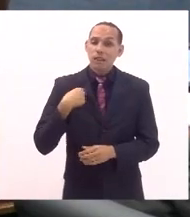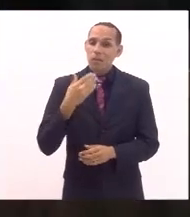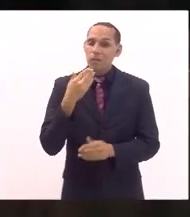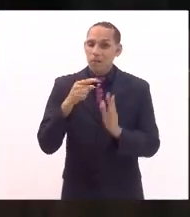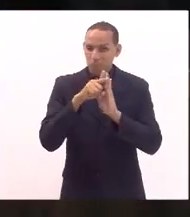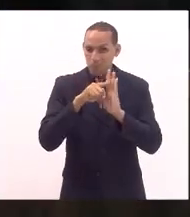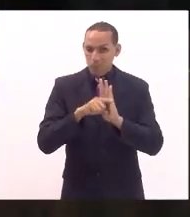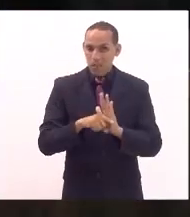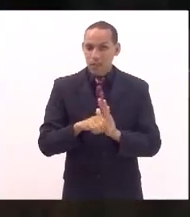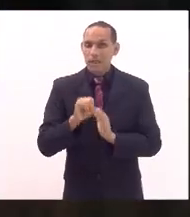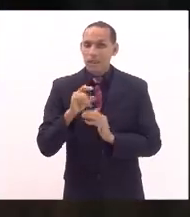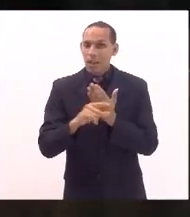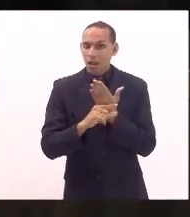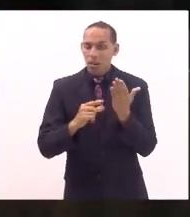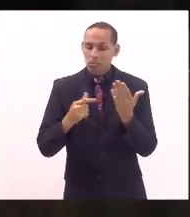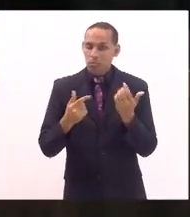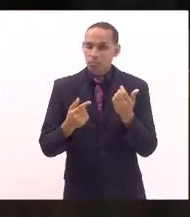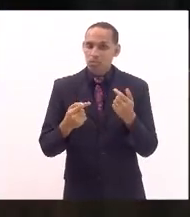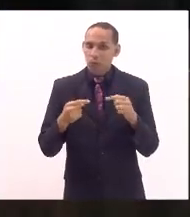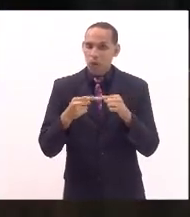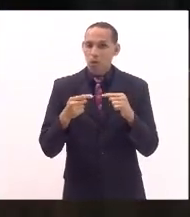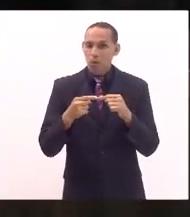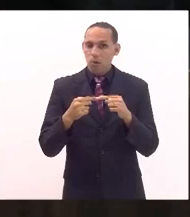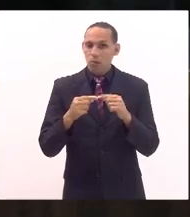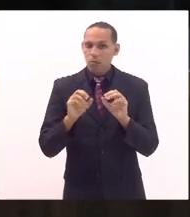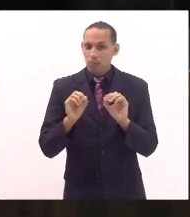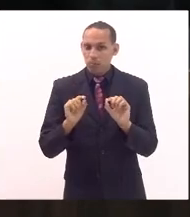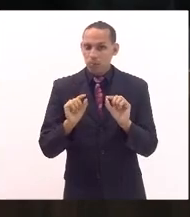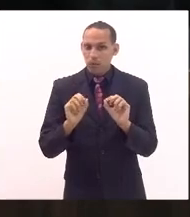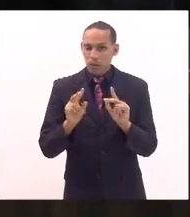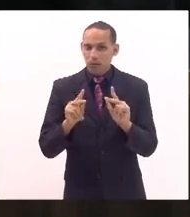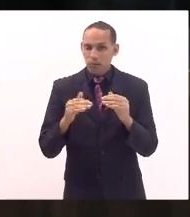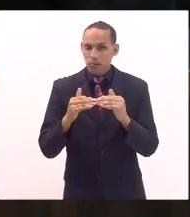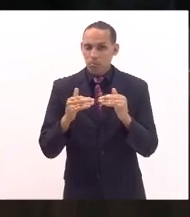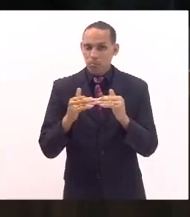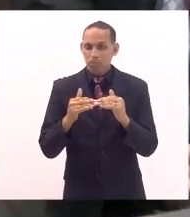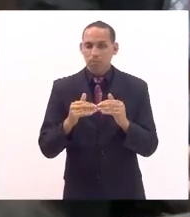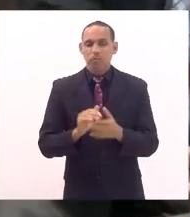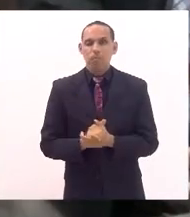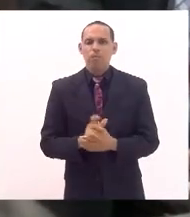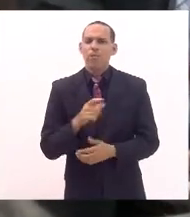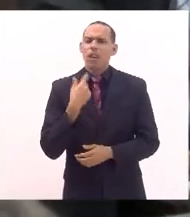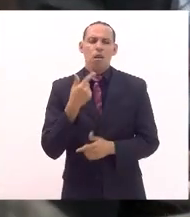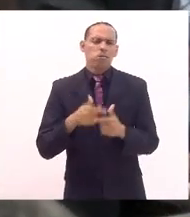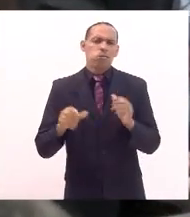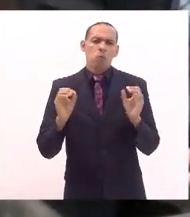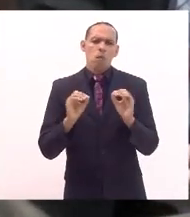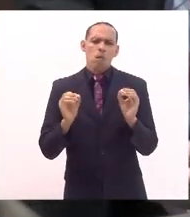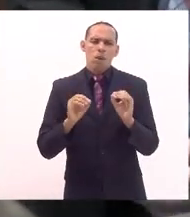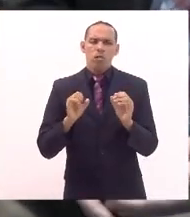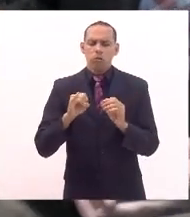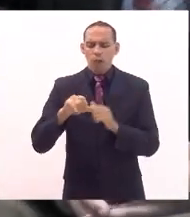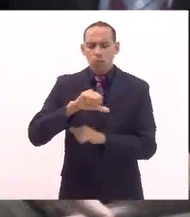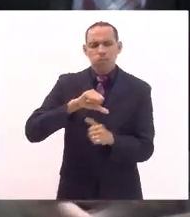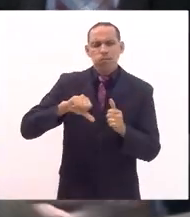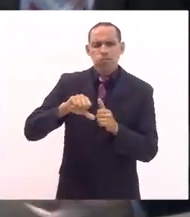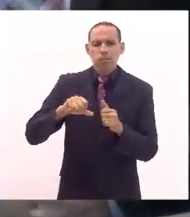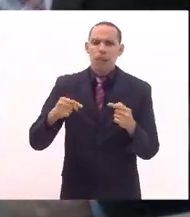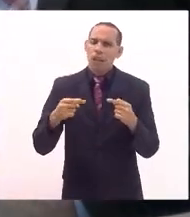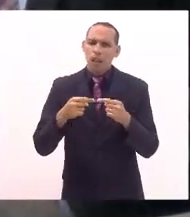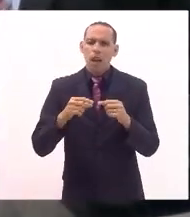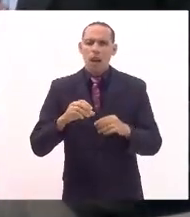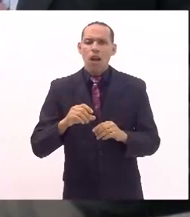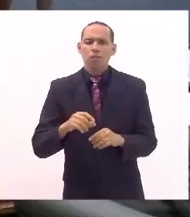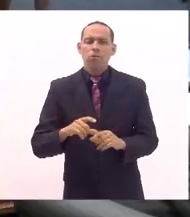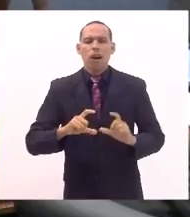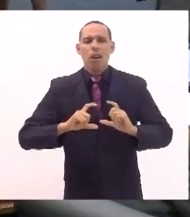se os autores que concordar e também sei da onde vai vai para verificar se a gente não tem problema nenhum de inverter a sua relação a medalha